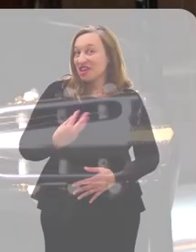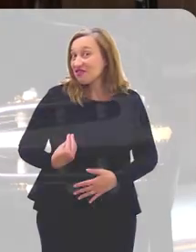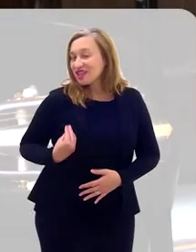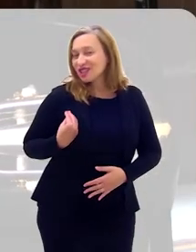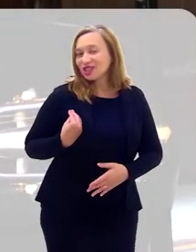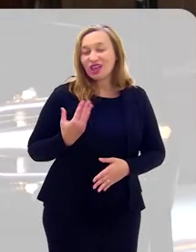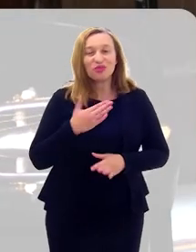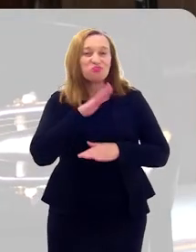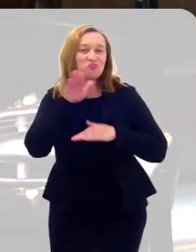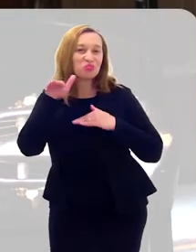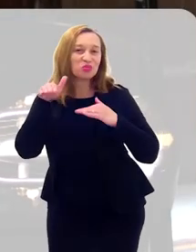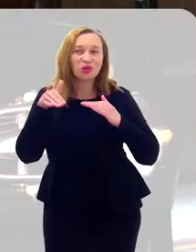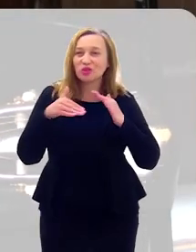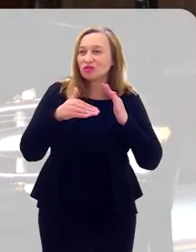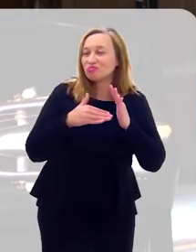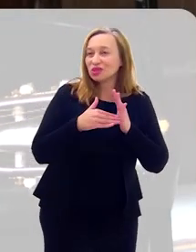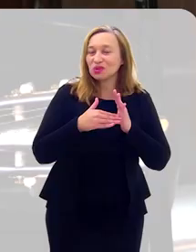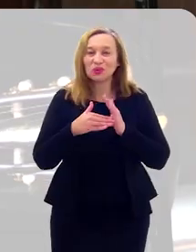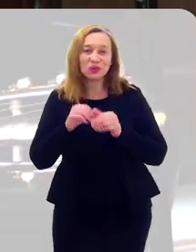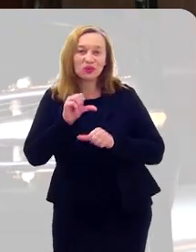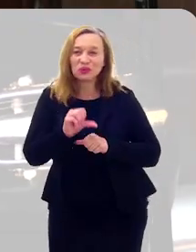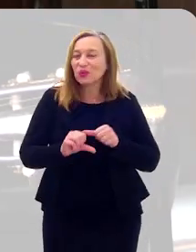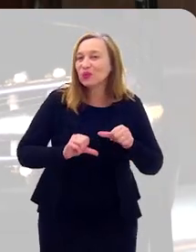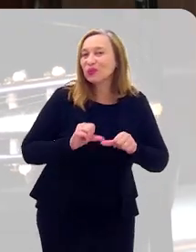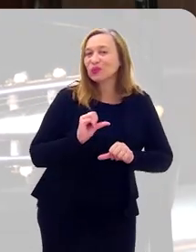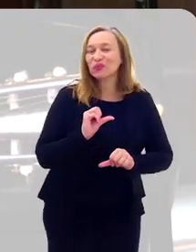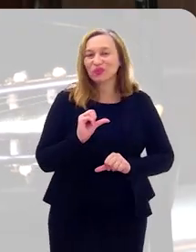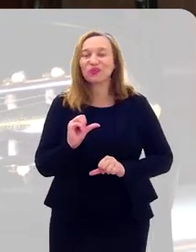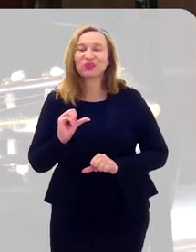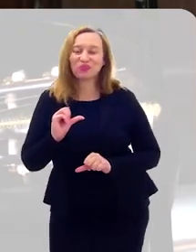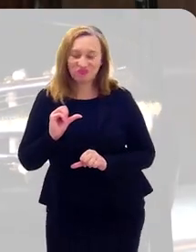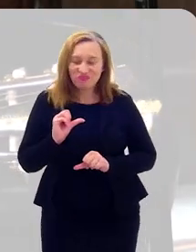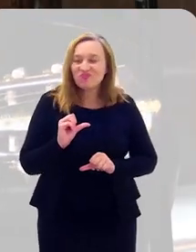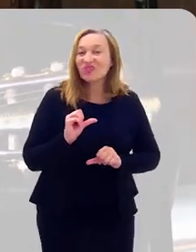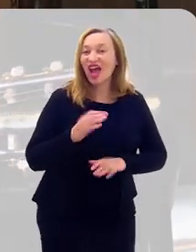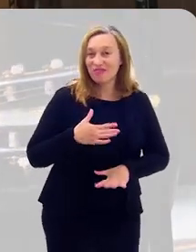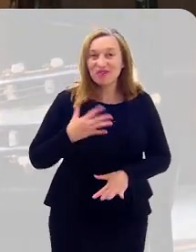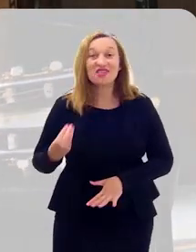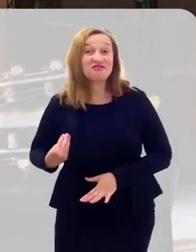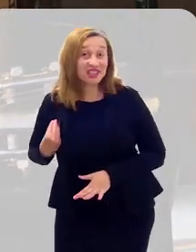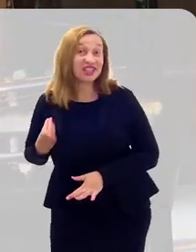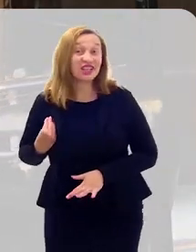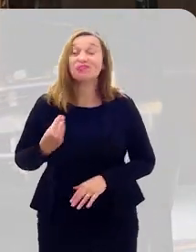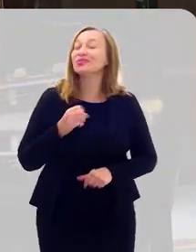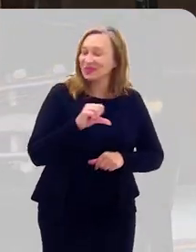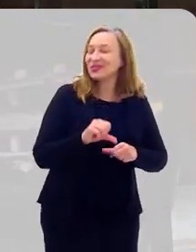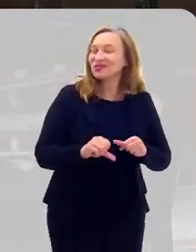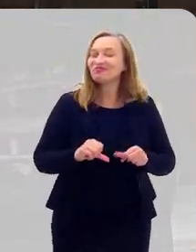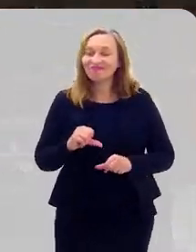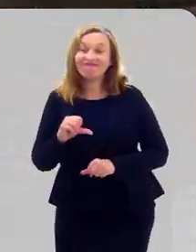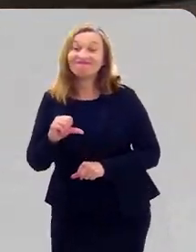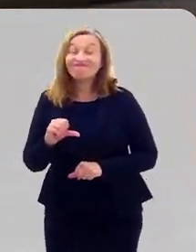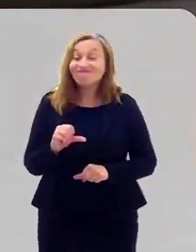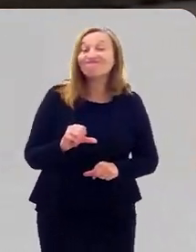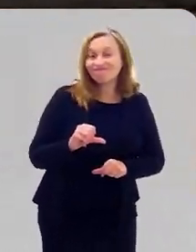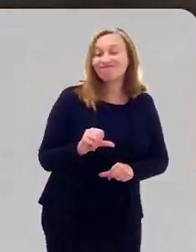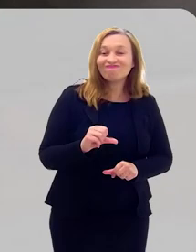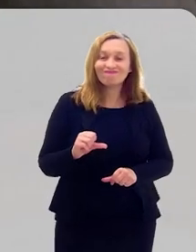A minha vida inteira mudou. A minha vida inteira mudou. A minha vida inteira